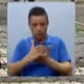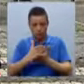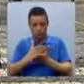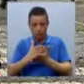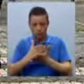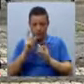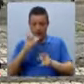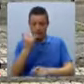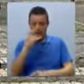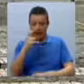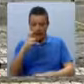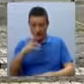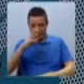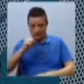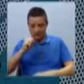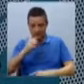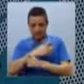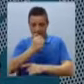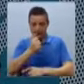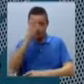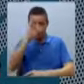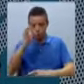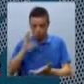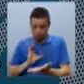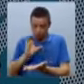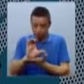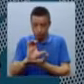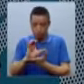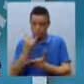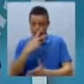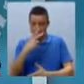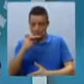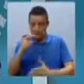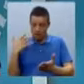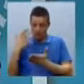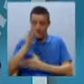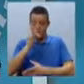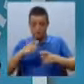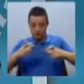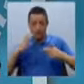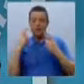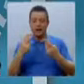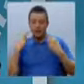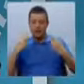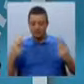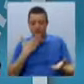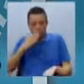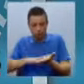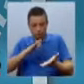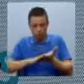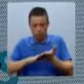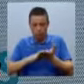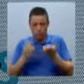sede RS a devolução de 15% do Iva pago ao longo do ano passado em faturas de cabeleireiro restauração